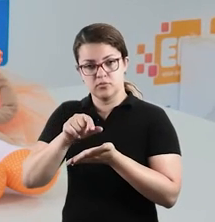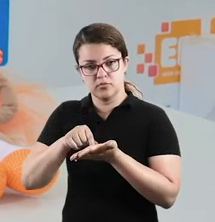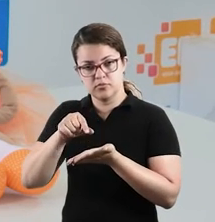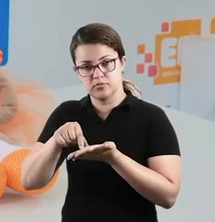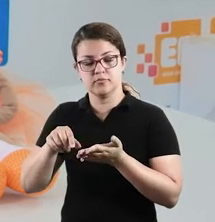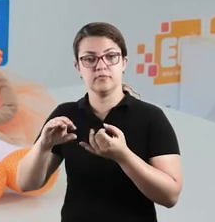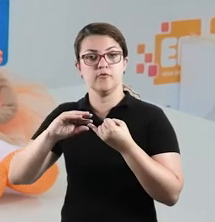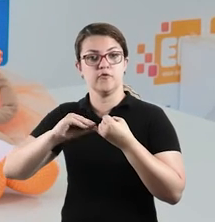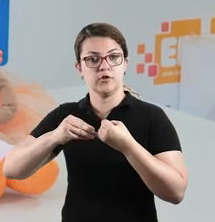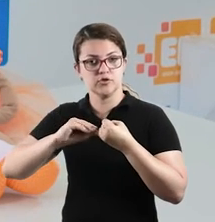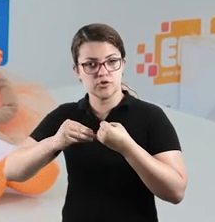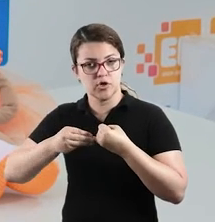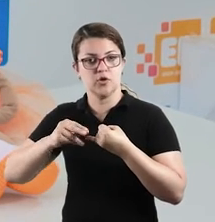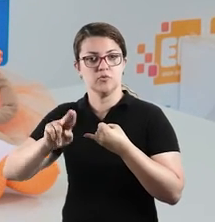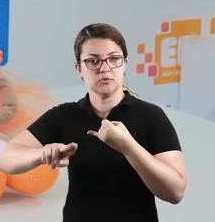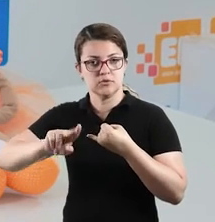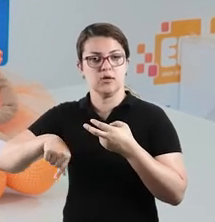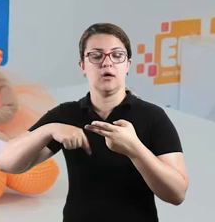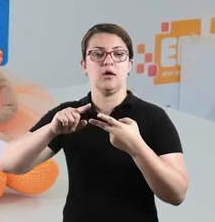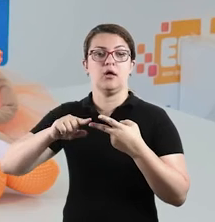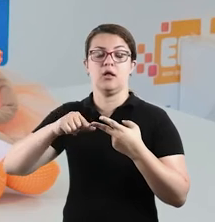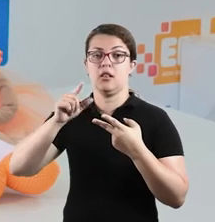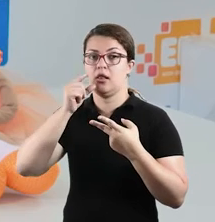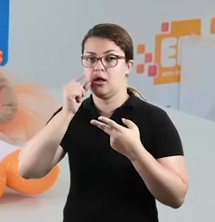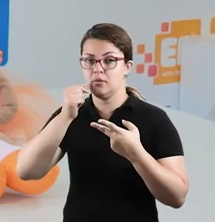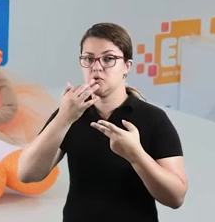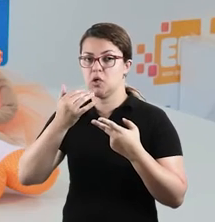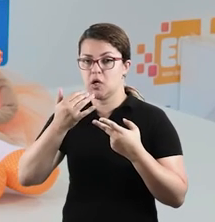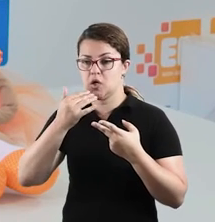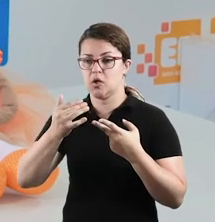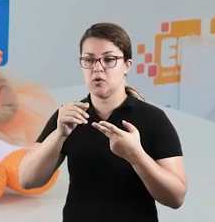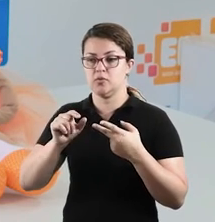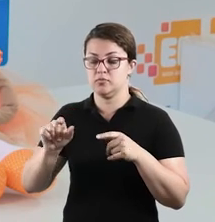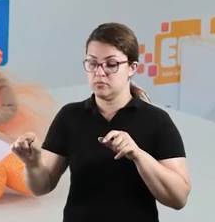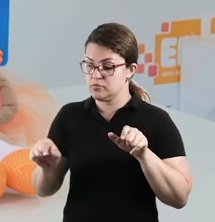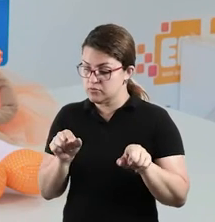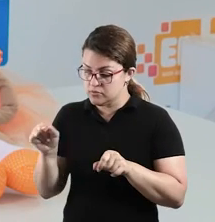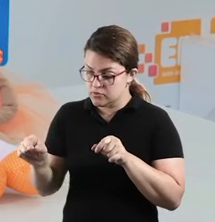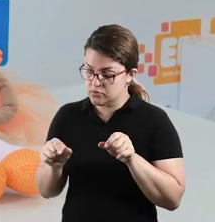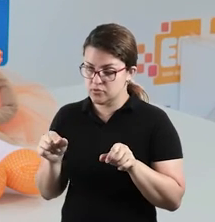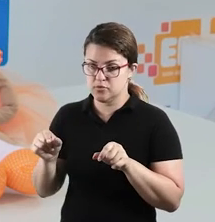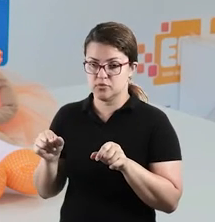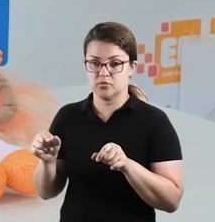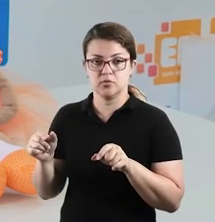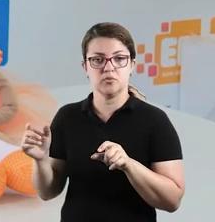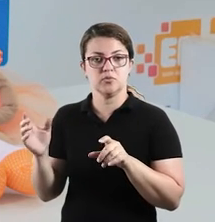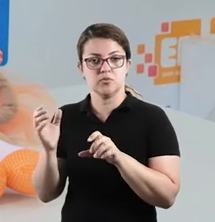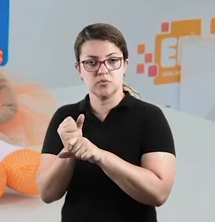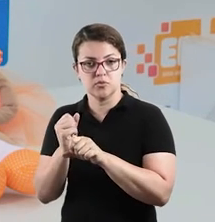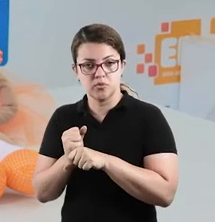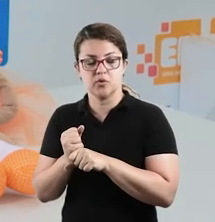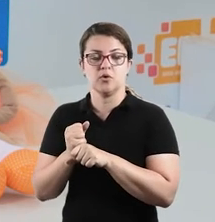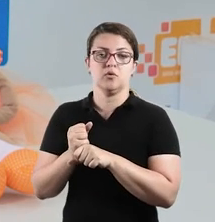feijão, como já citei, lápis de cor, objetos para ela conseguir contar.